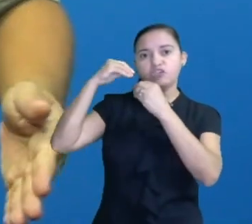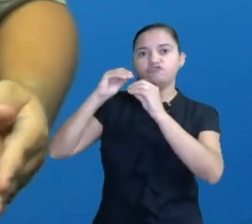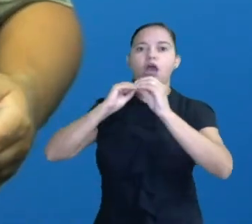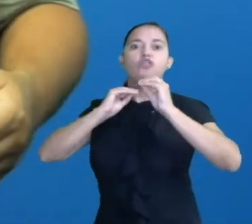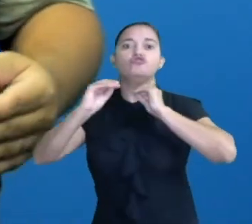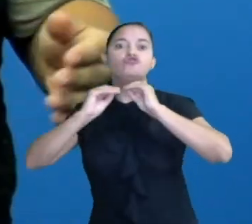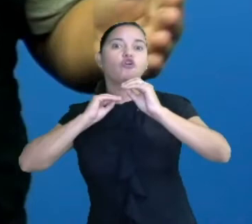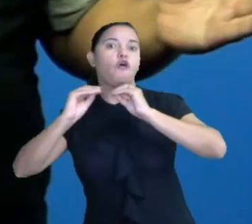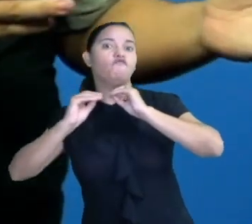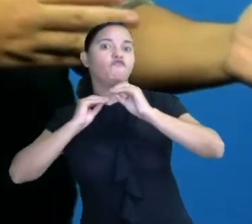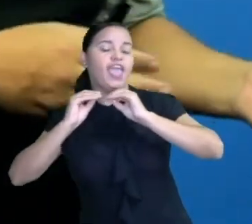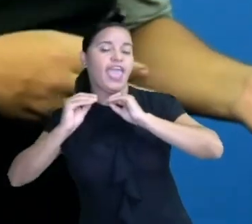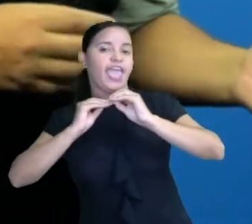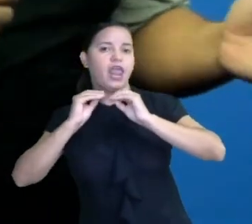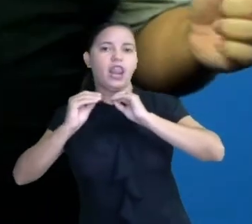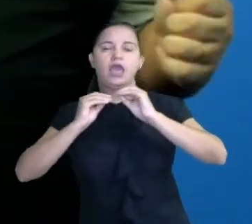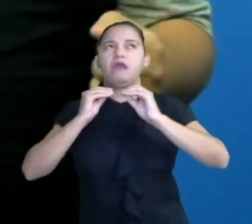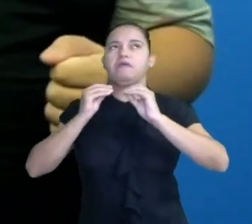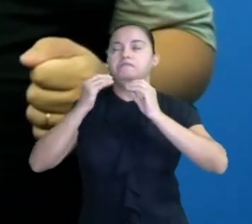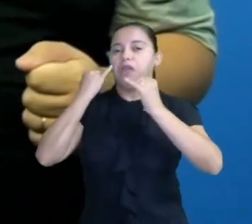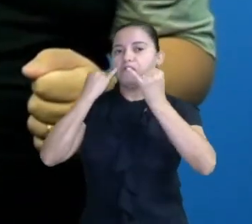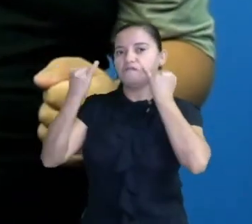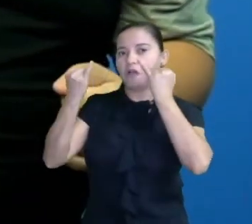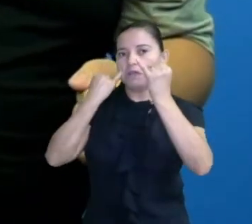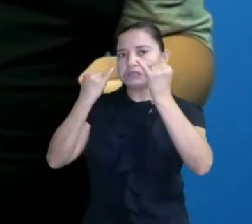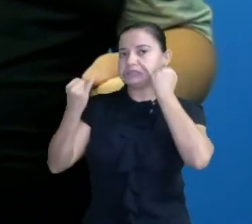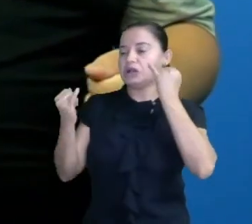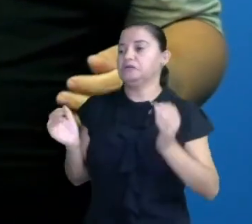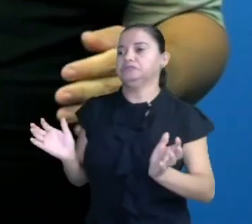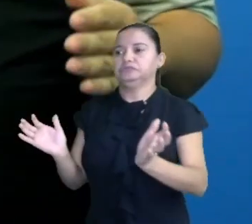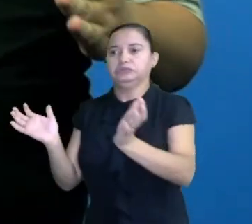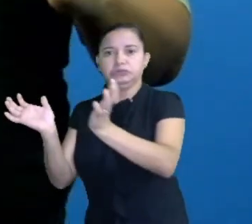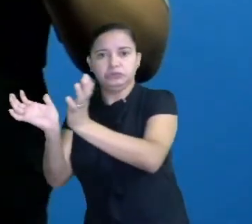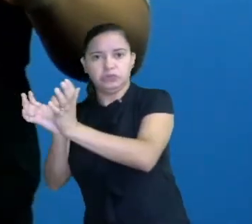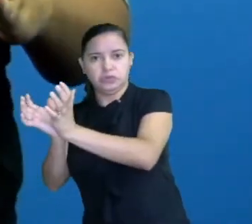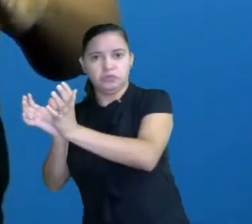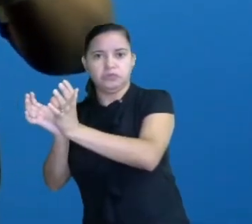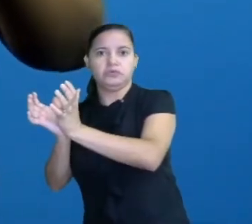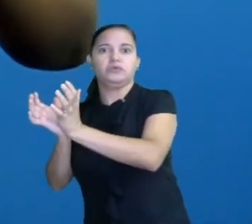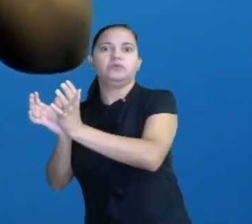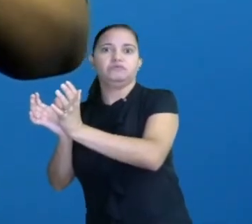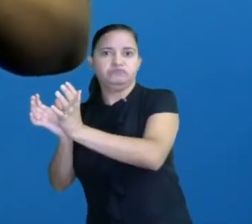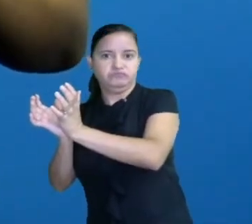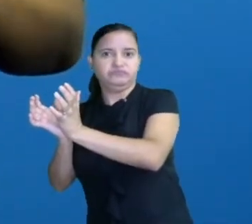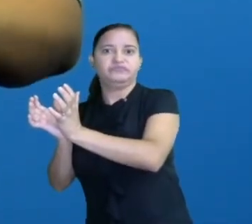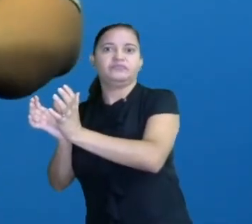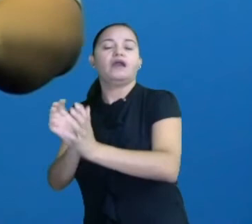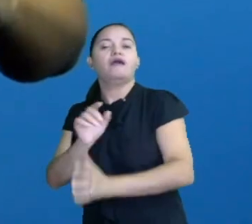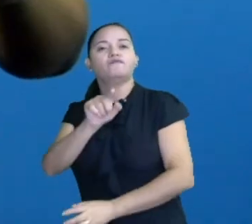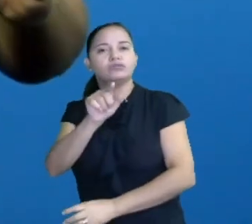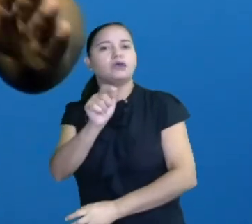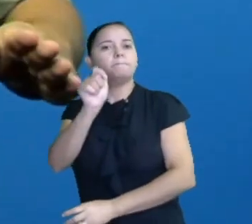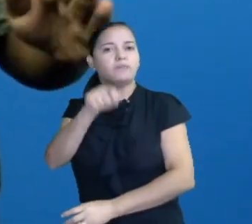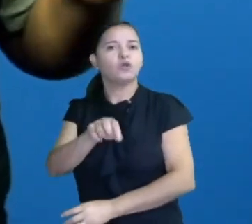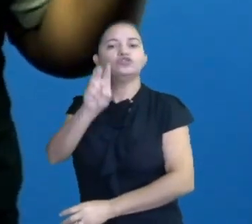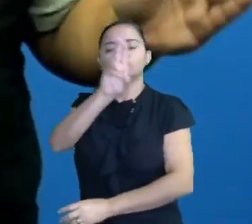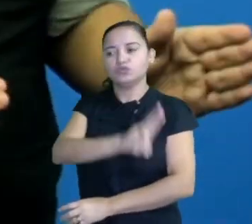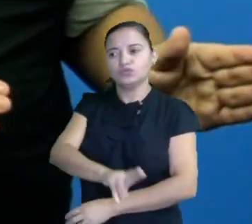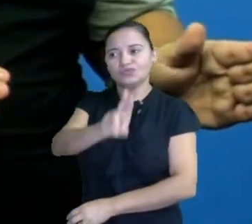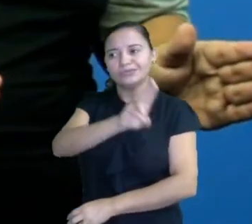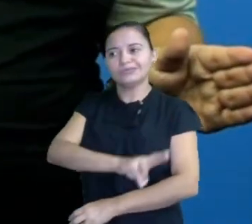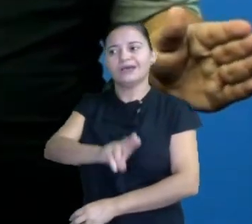Informativos para determinados grupos, né? Aí você pode utilizar a